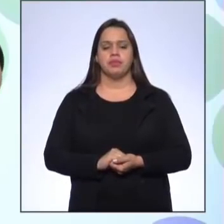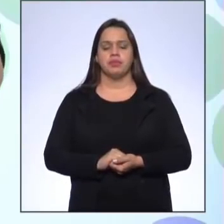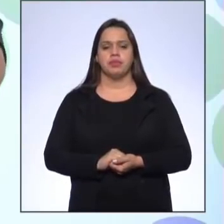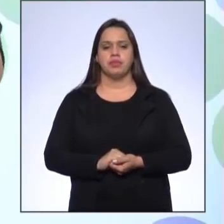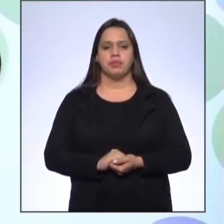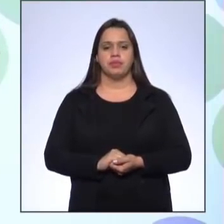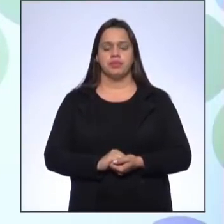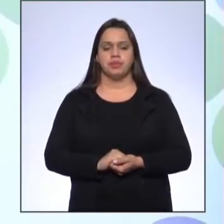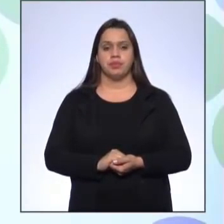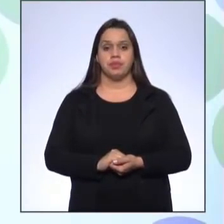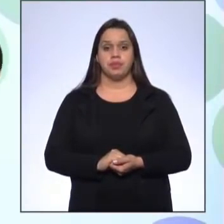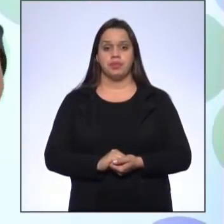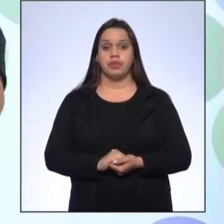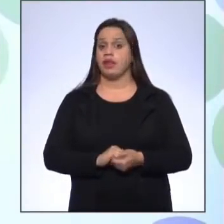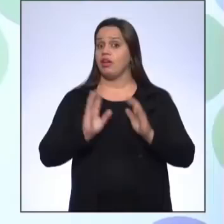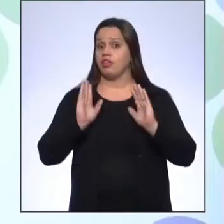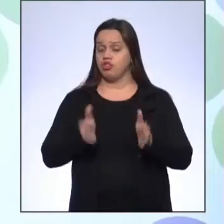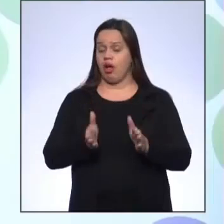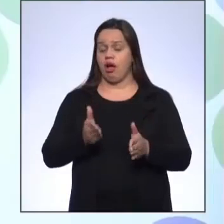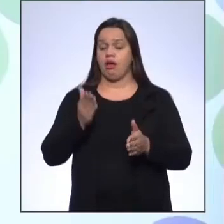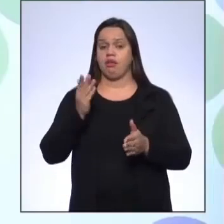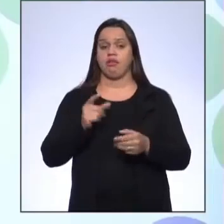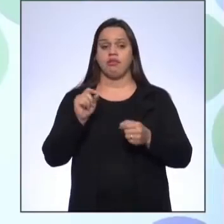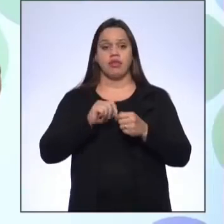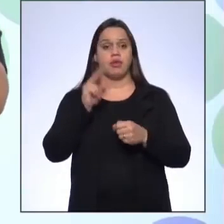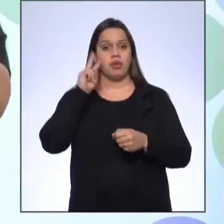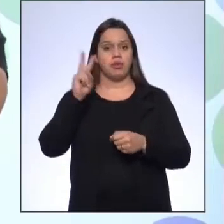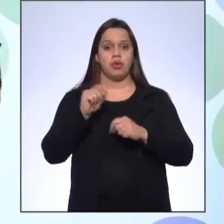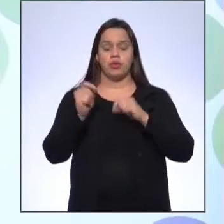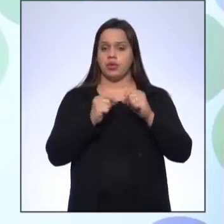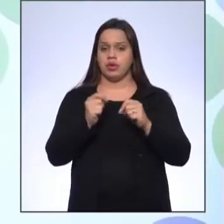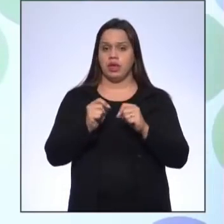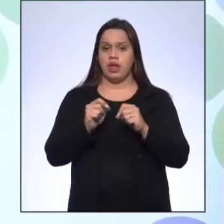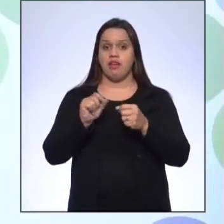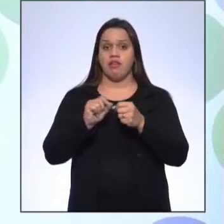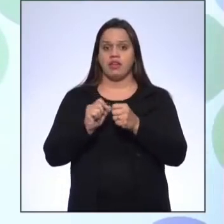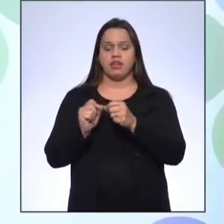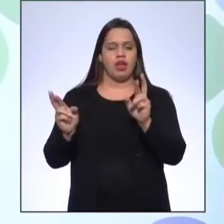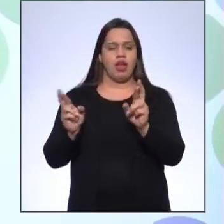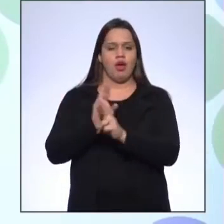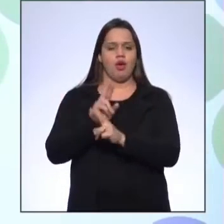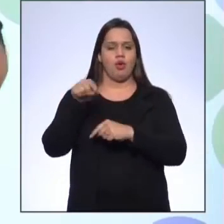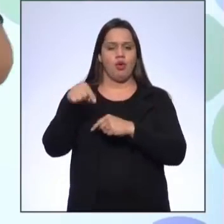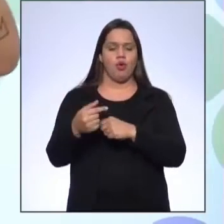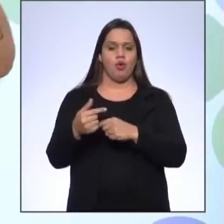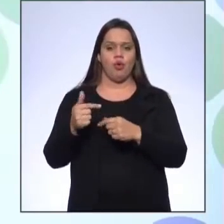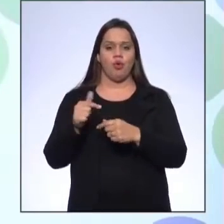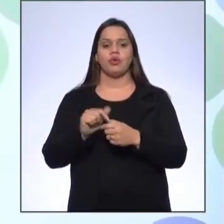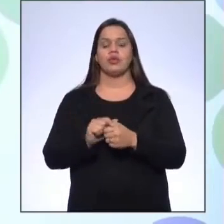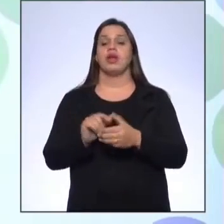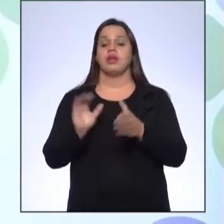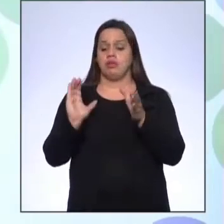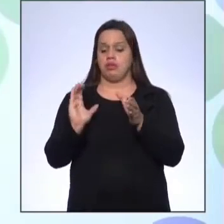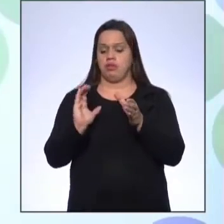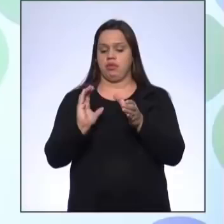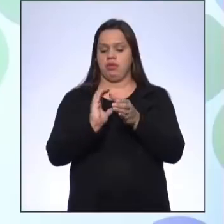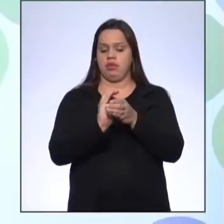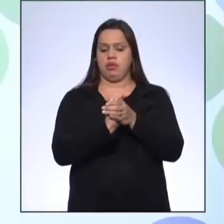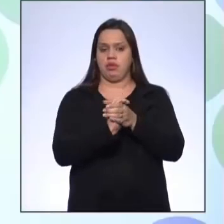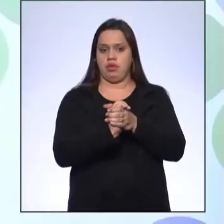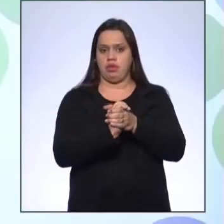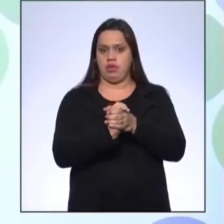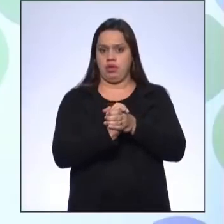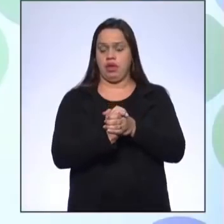Então, a partir dessa palma, a gente começa a se relacionar com outras. Essa é a palma grave ou palma